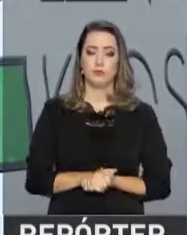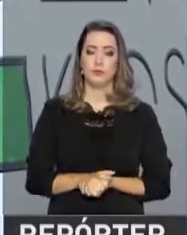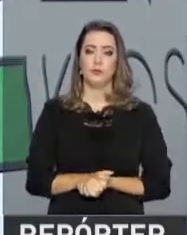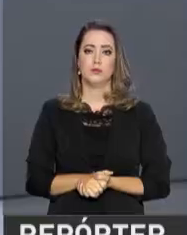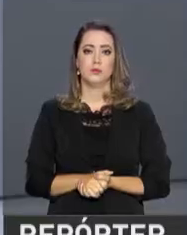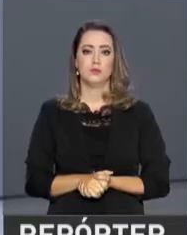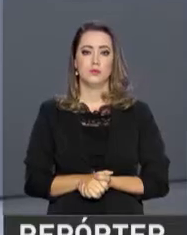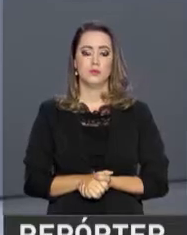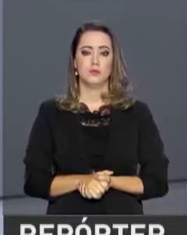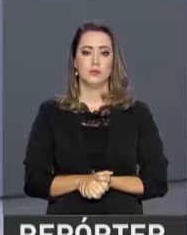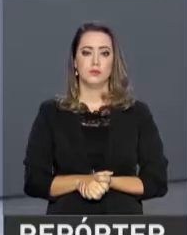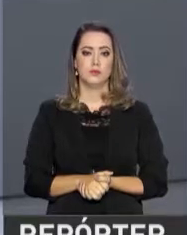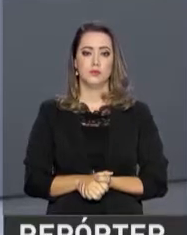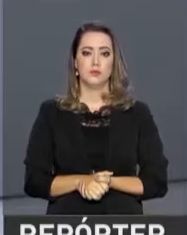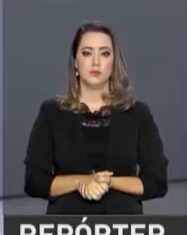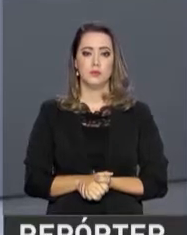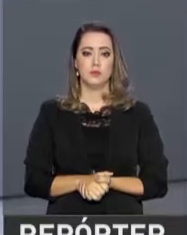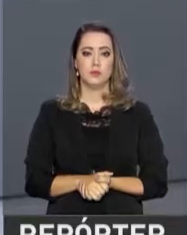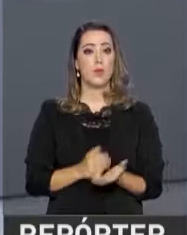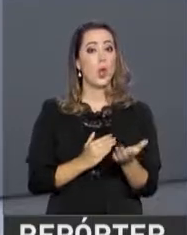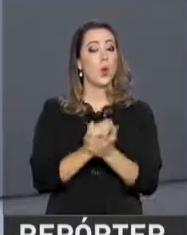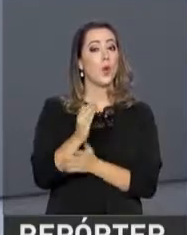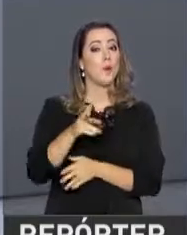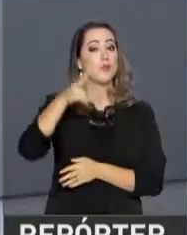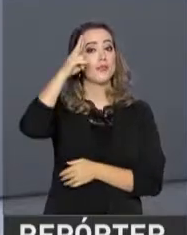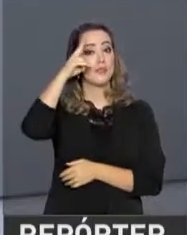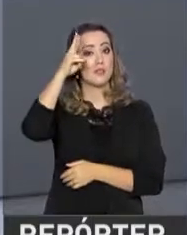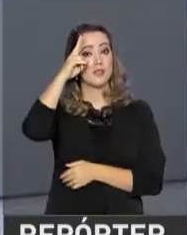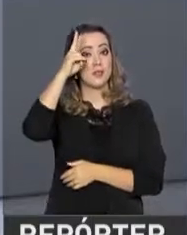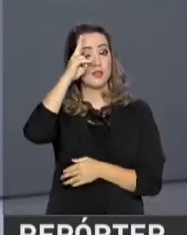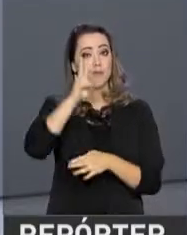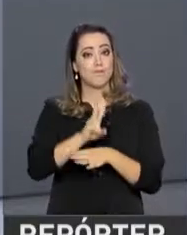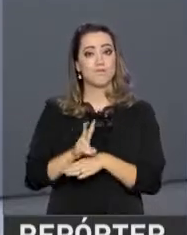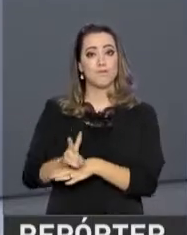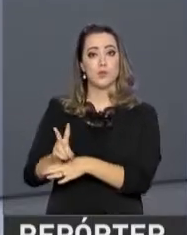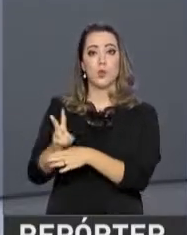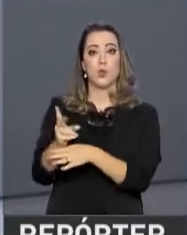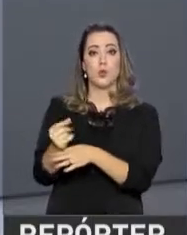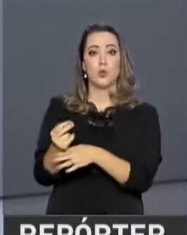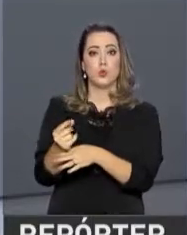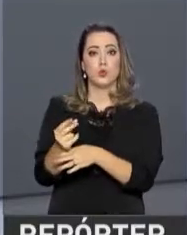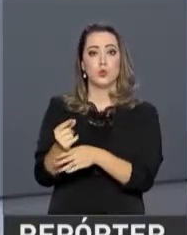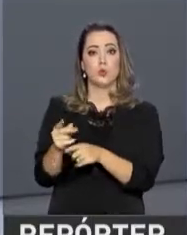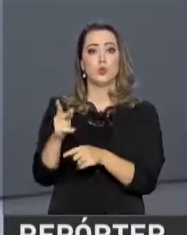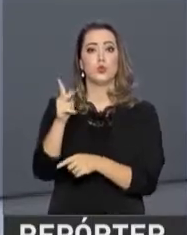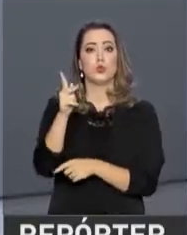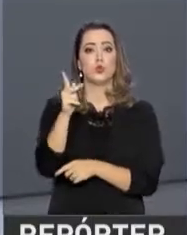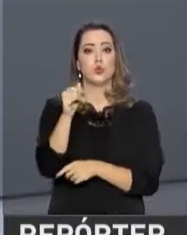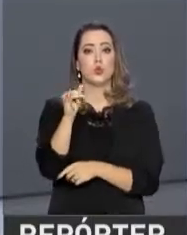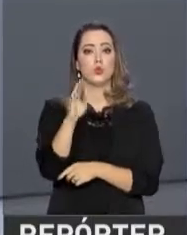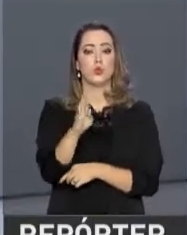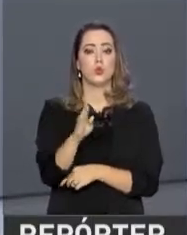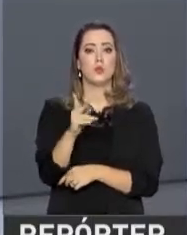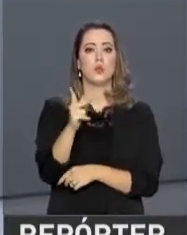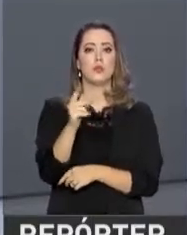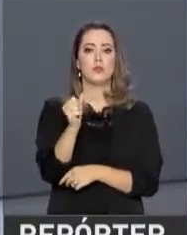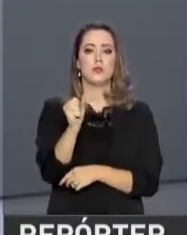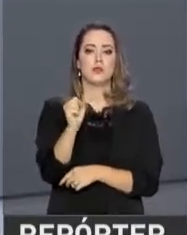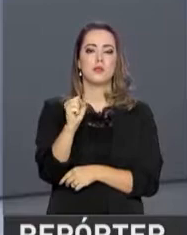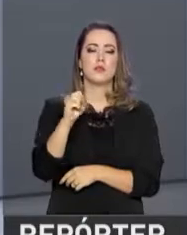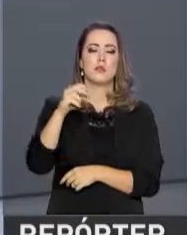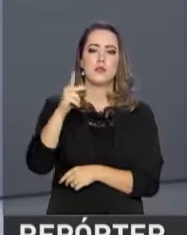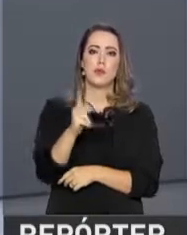nbr começa nesta segunda-feira o crédito automático para cotistas do pis pasep com mais de 60